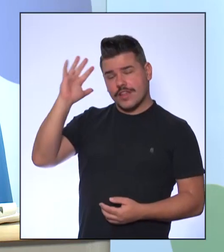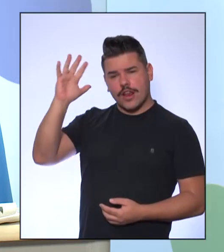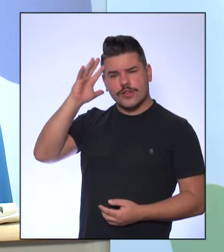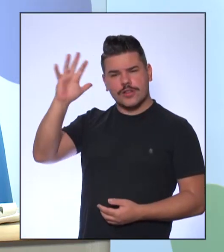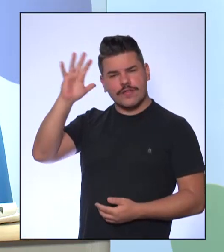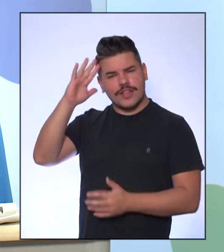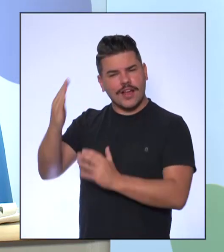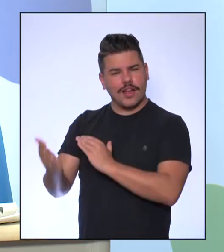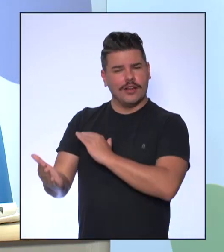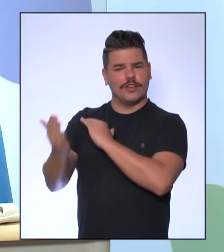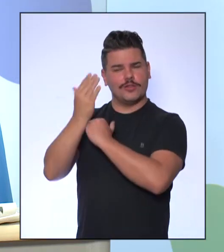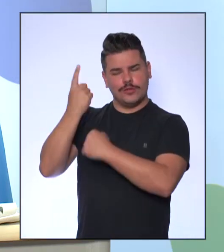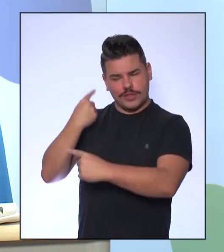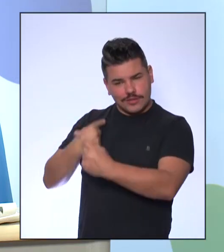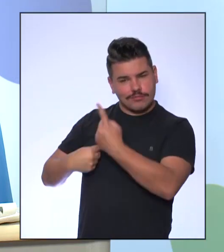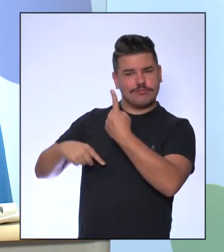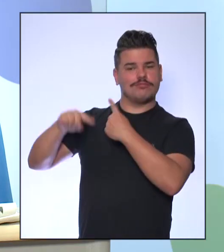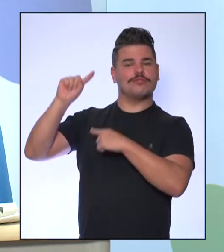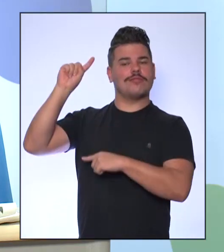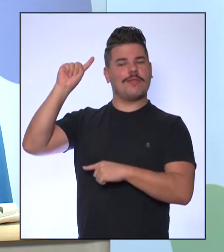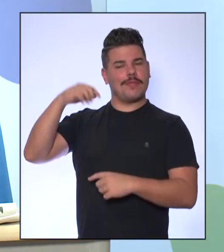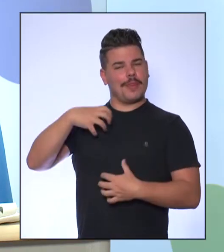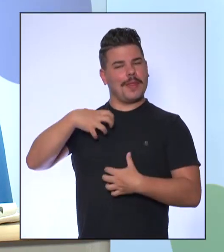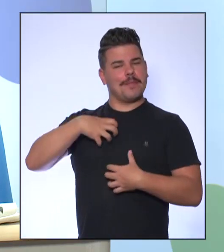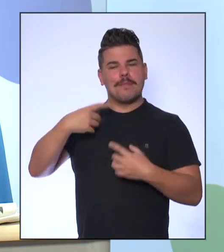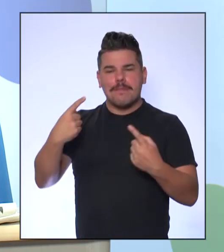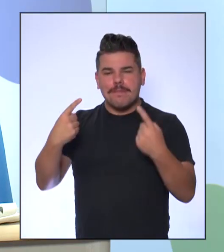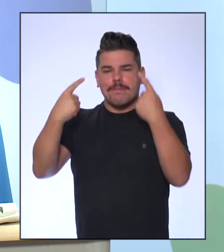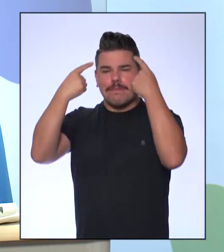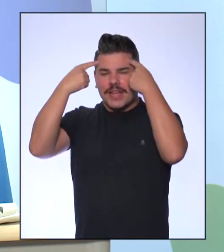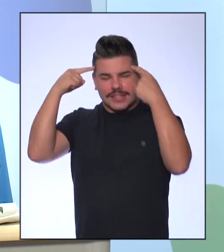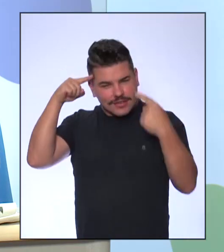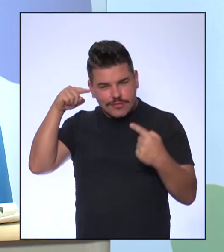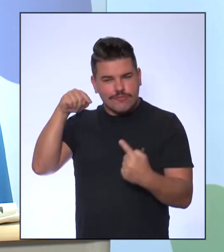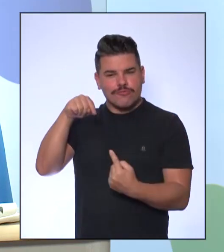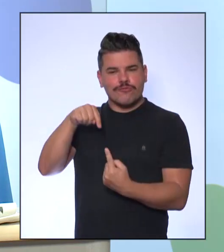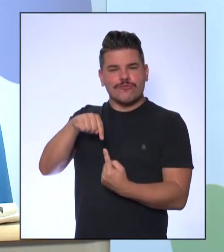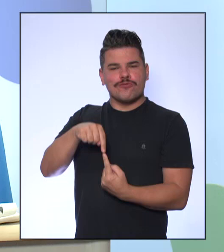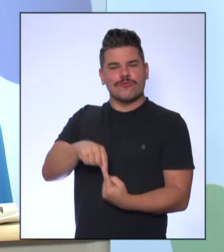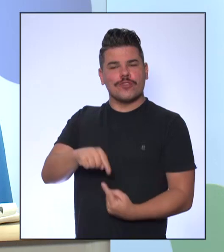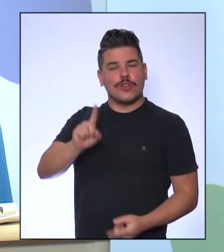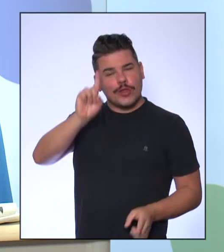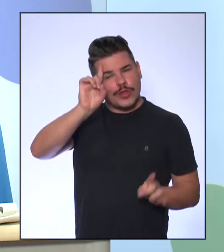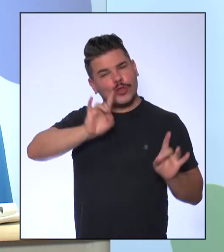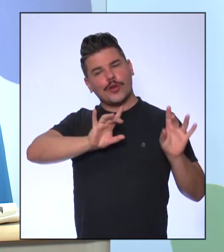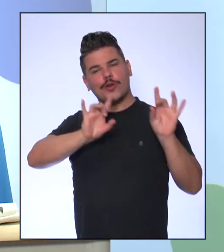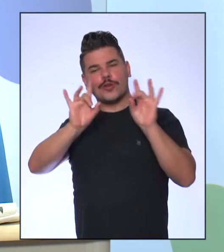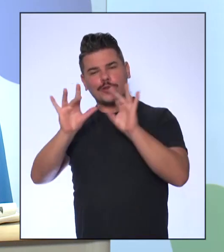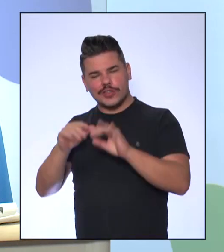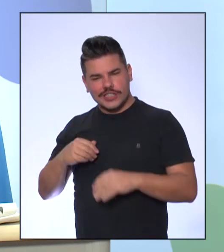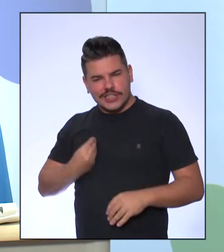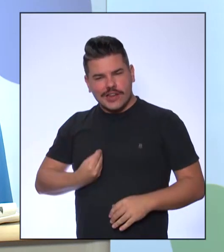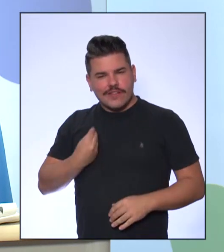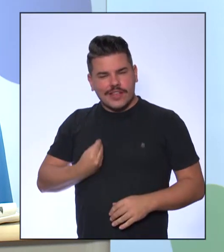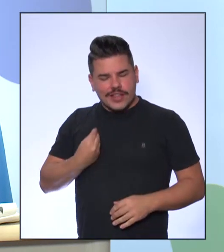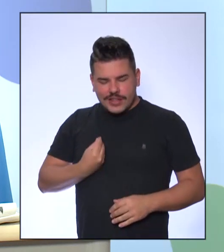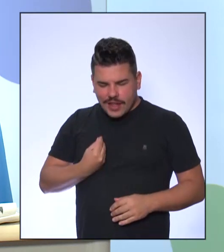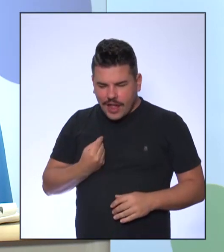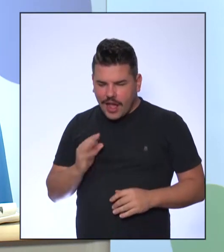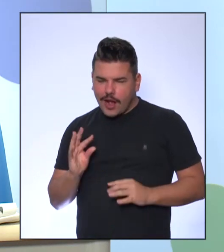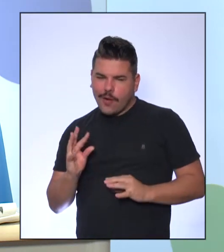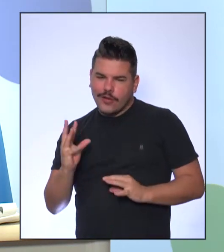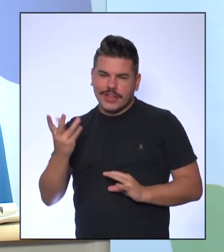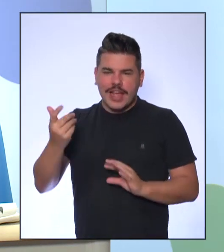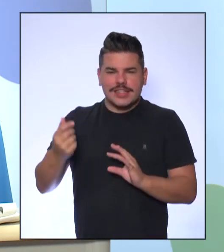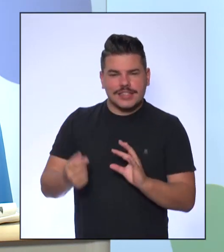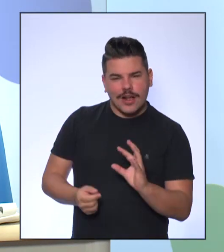questão moral, né? É uma filosofia mais próxima ao nosso cotidiano, que tenta resolver questões